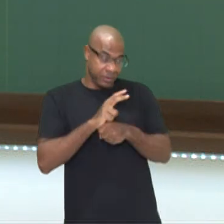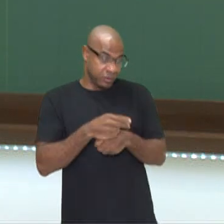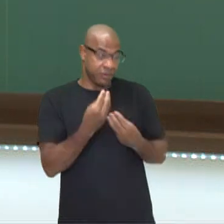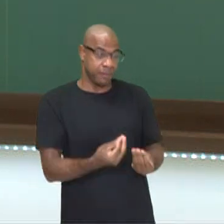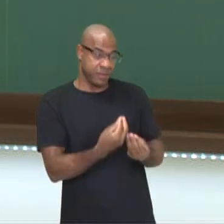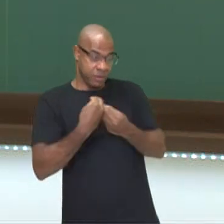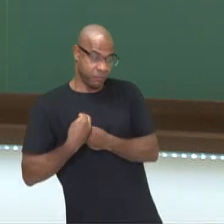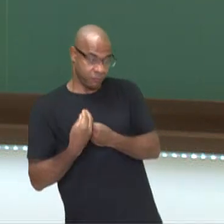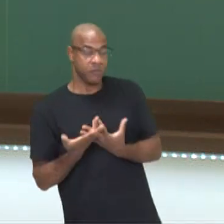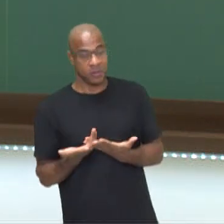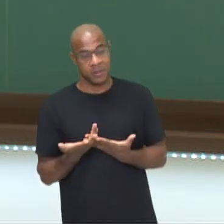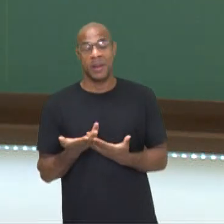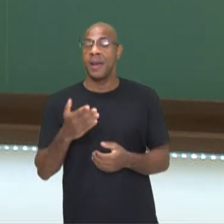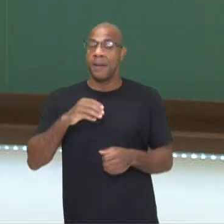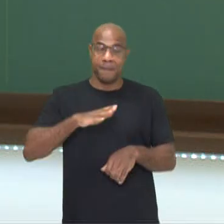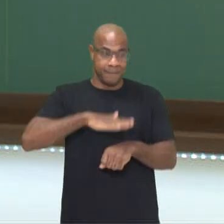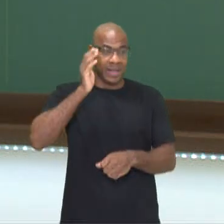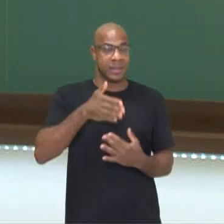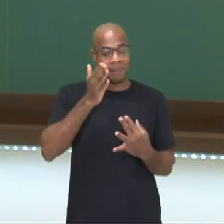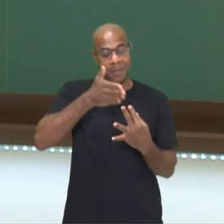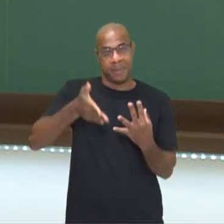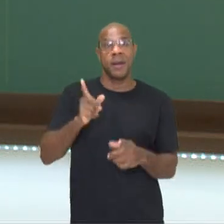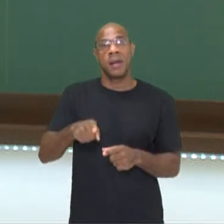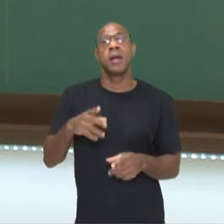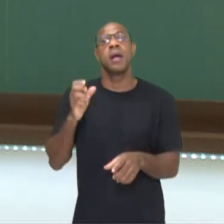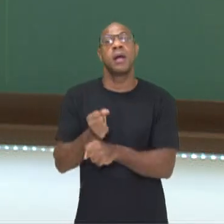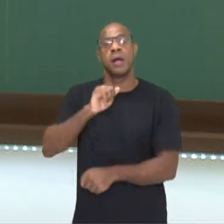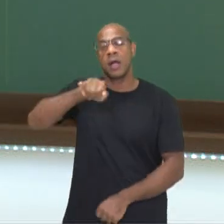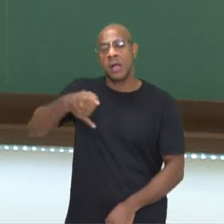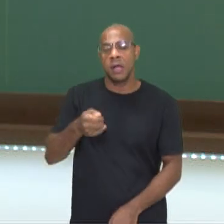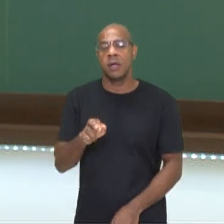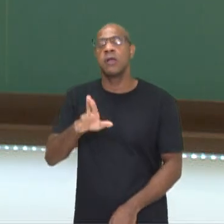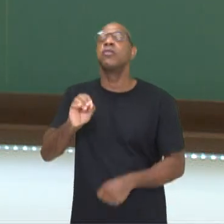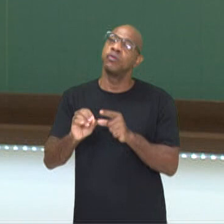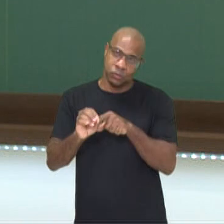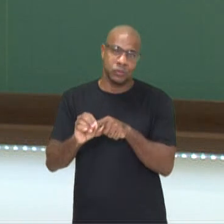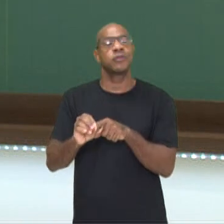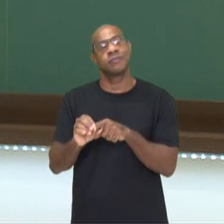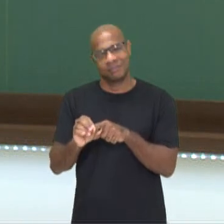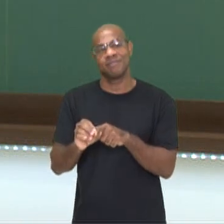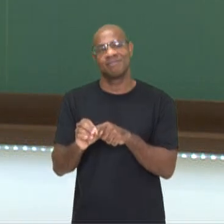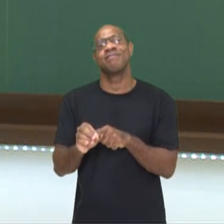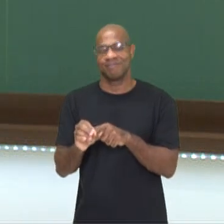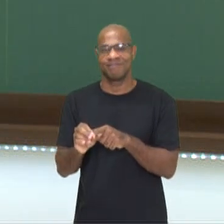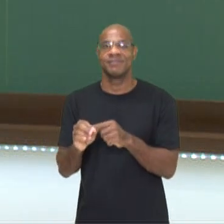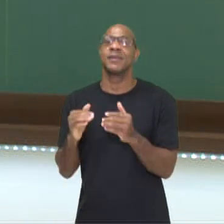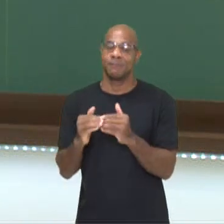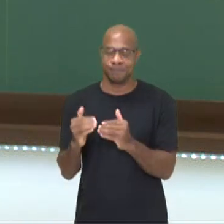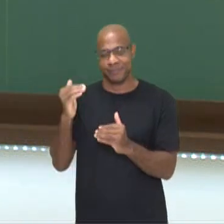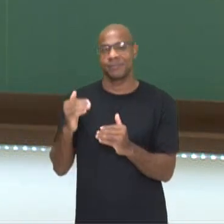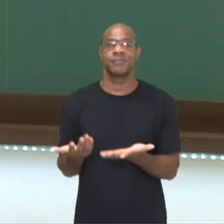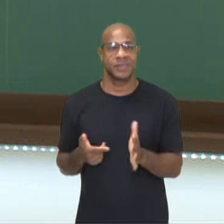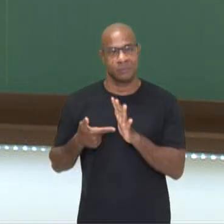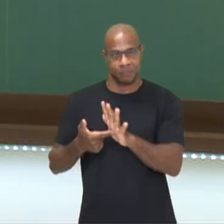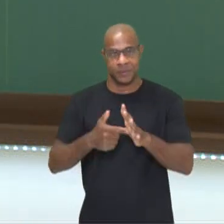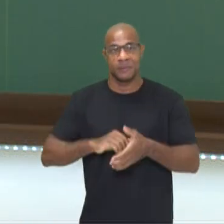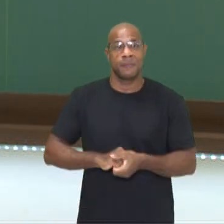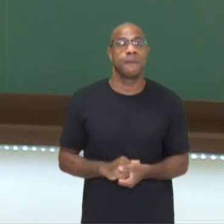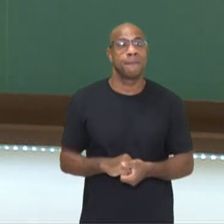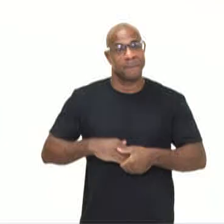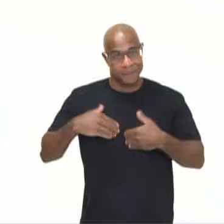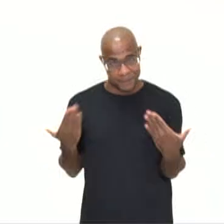desvalorização, ok? Isso aí são os juros, o acréscimo são os juros que apresenta aí nessa